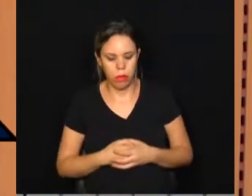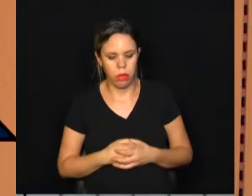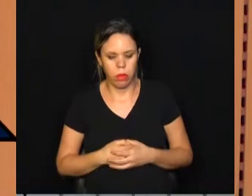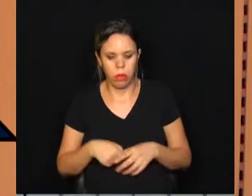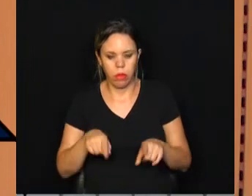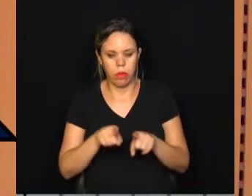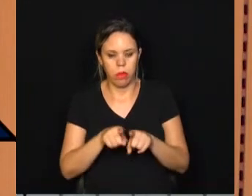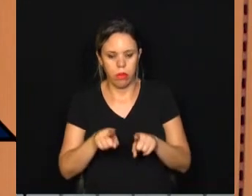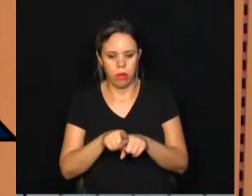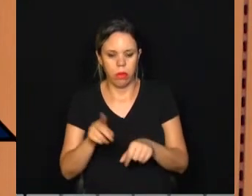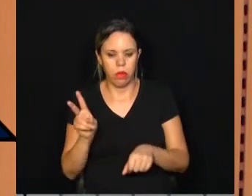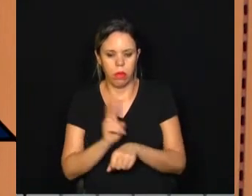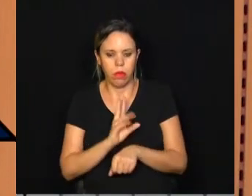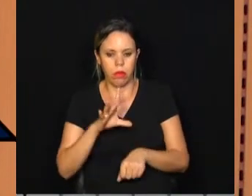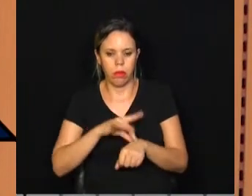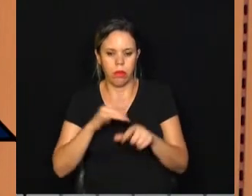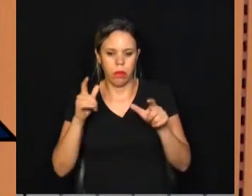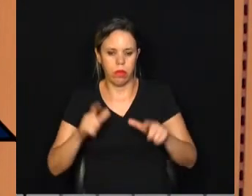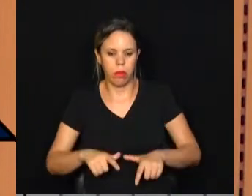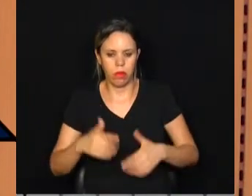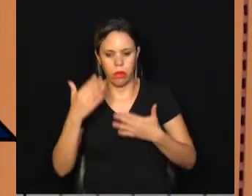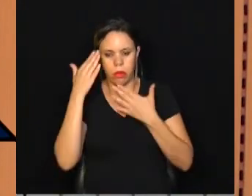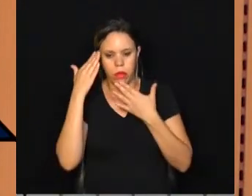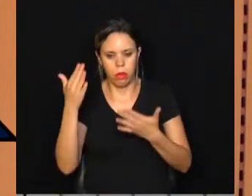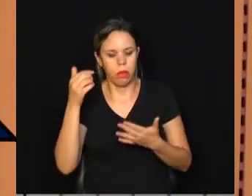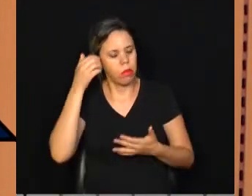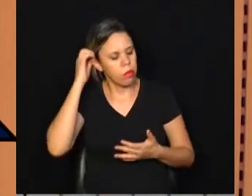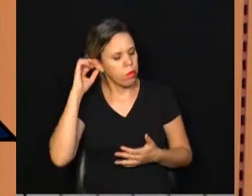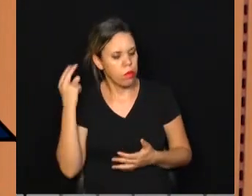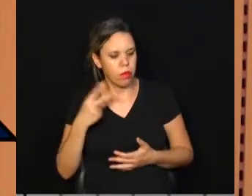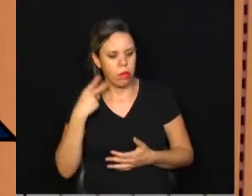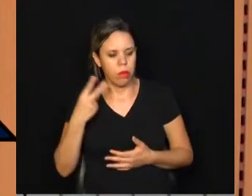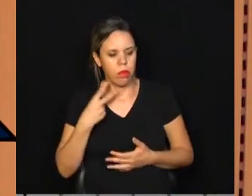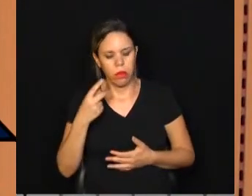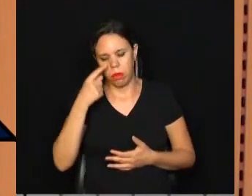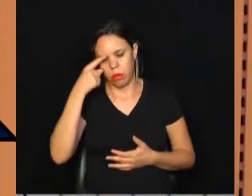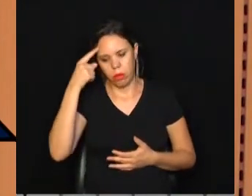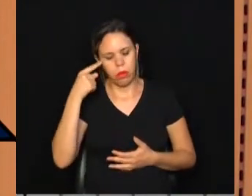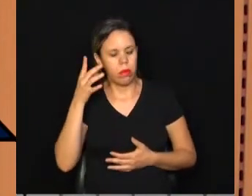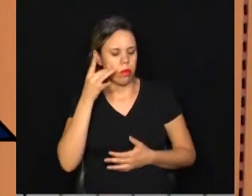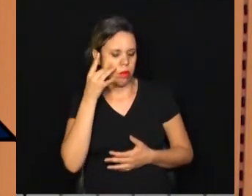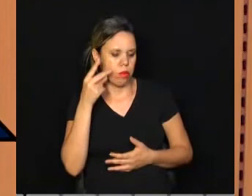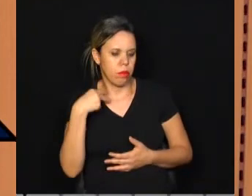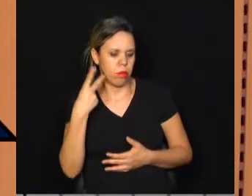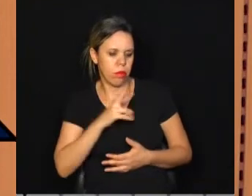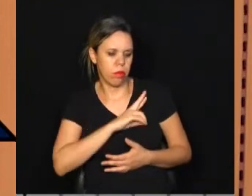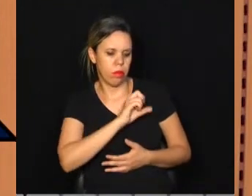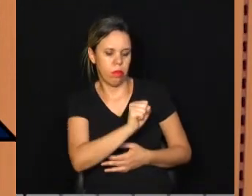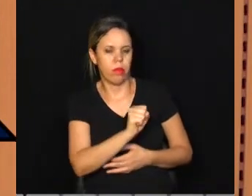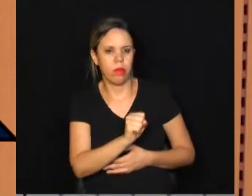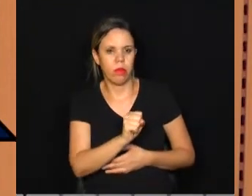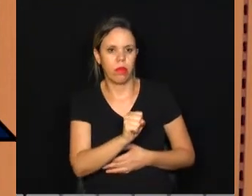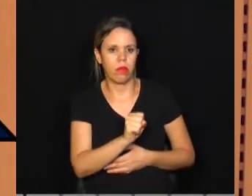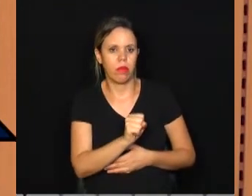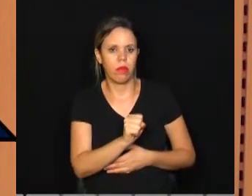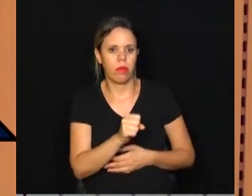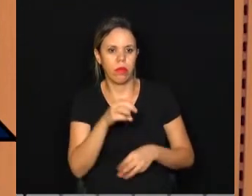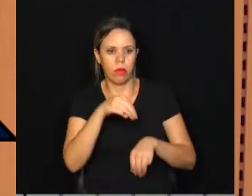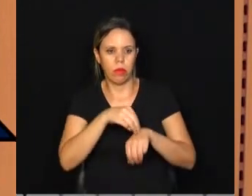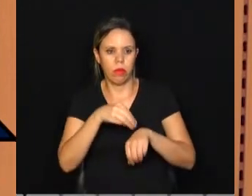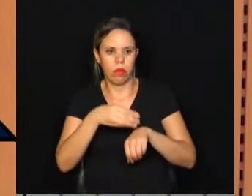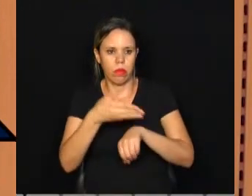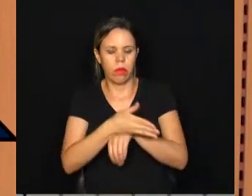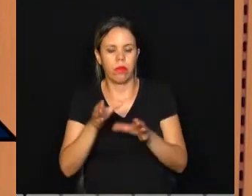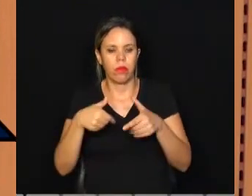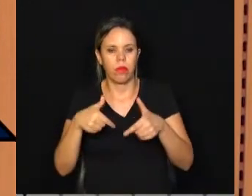também a segurança daquele local. Então, agradecer aqui a vereadora Paola pela presença, o vereador Rossini, que são membros da